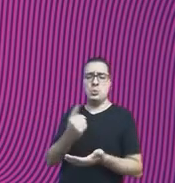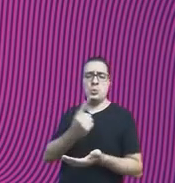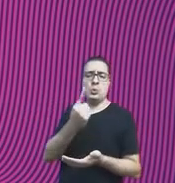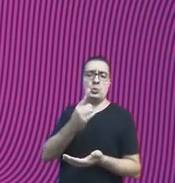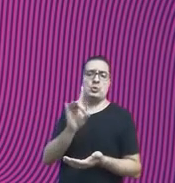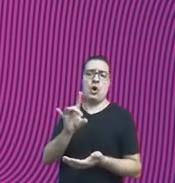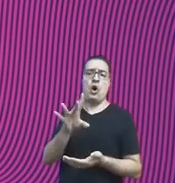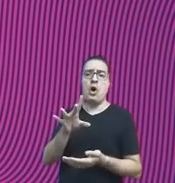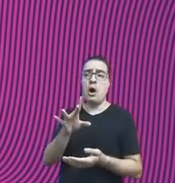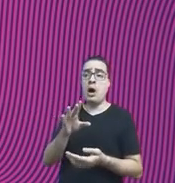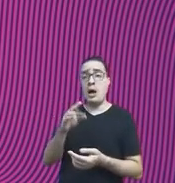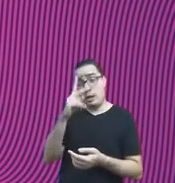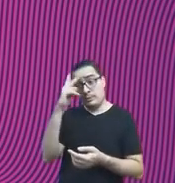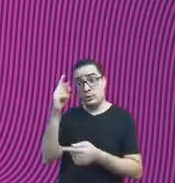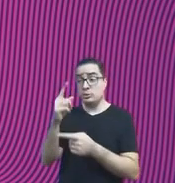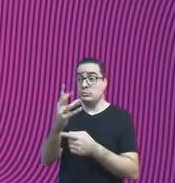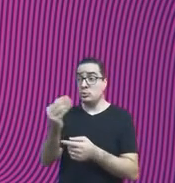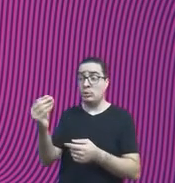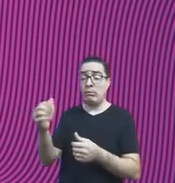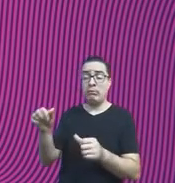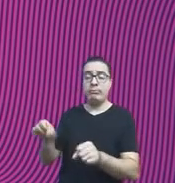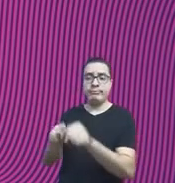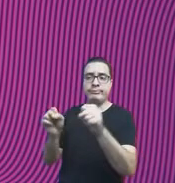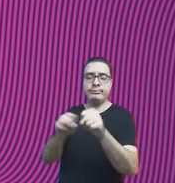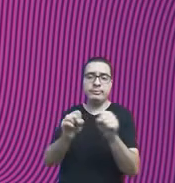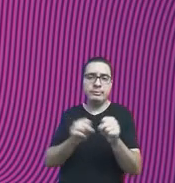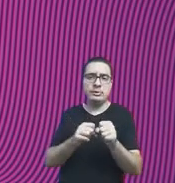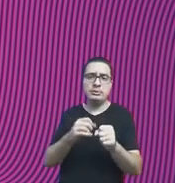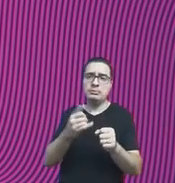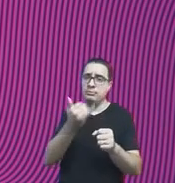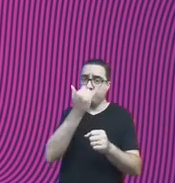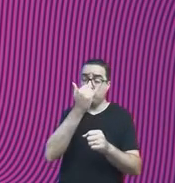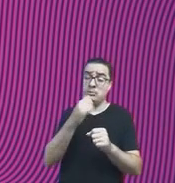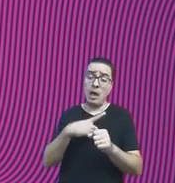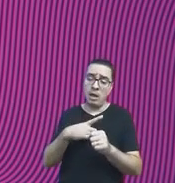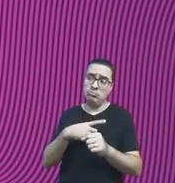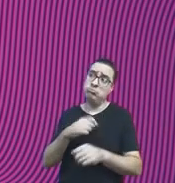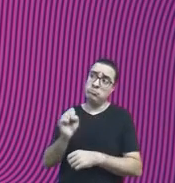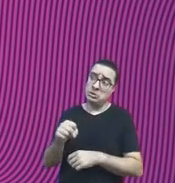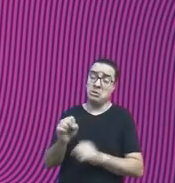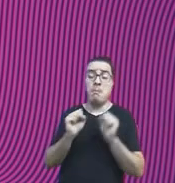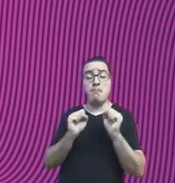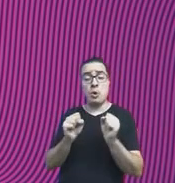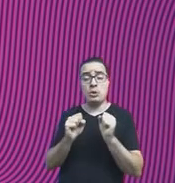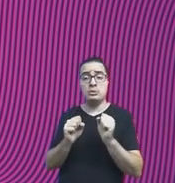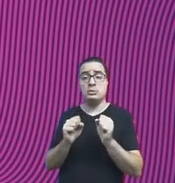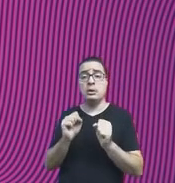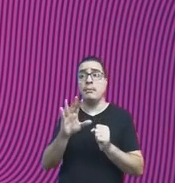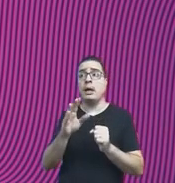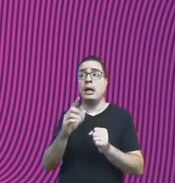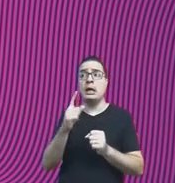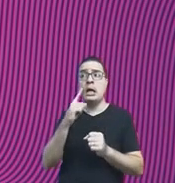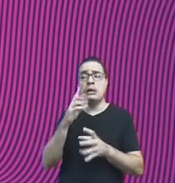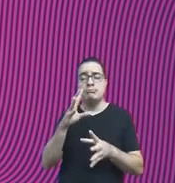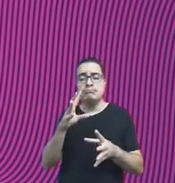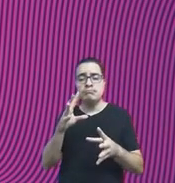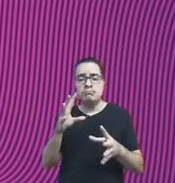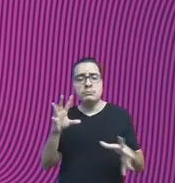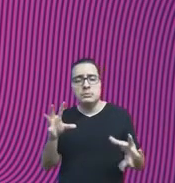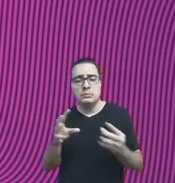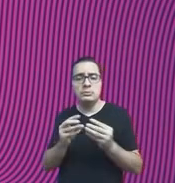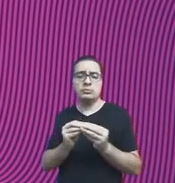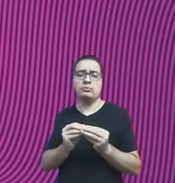consumidor, e entendo que esse risco existe, a gente não pode negar, mas eu acho que essa consolidação, ao invés de usar o